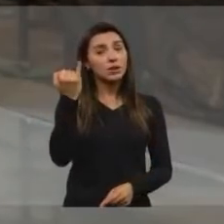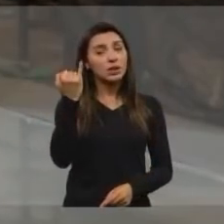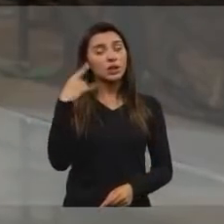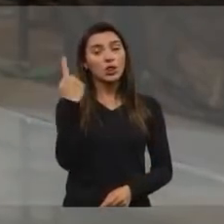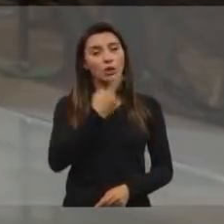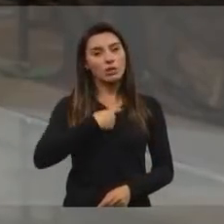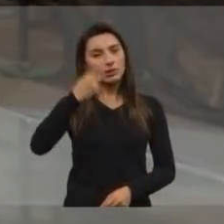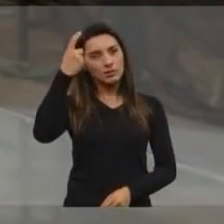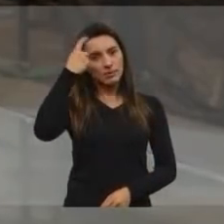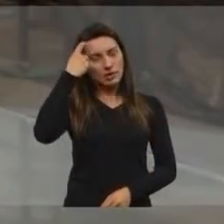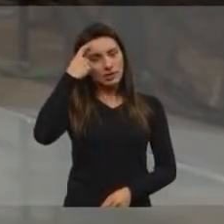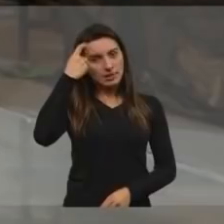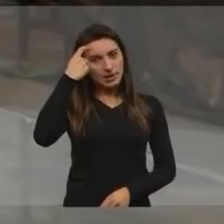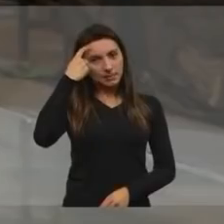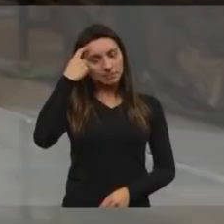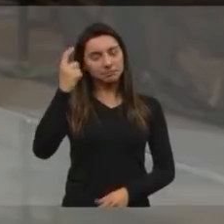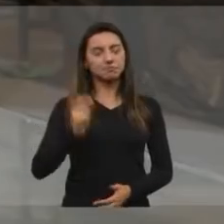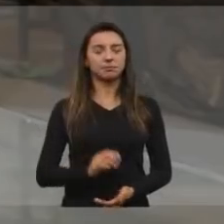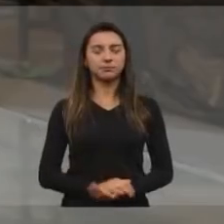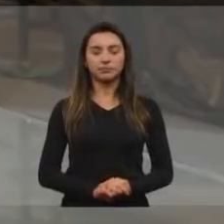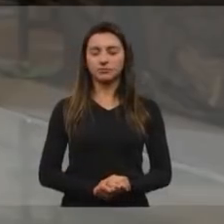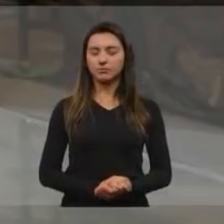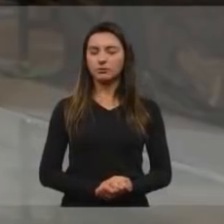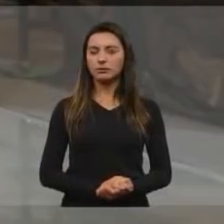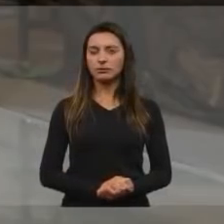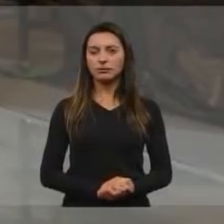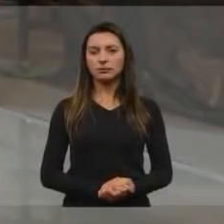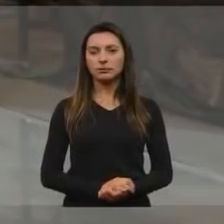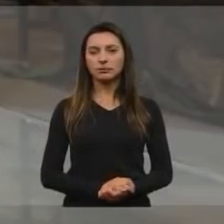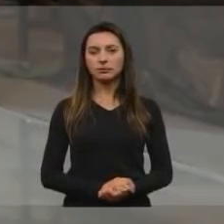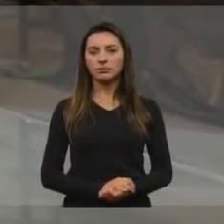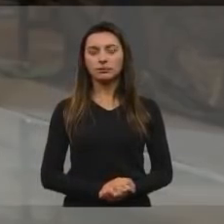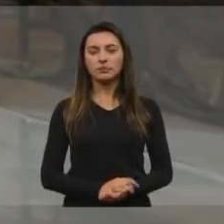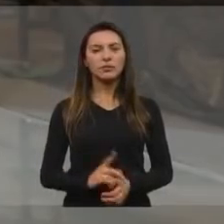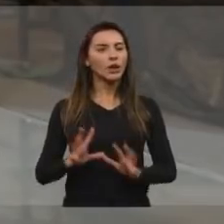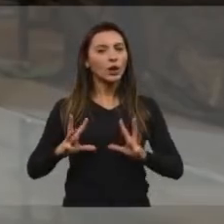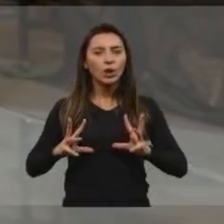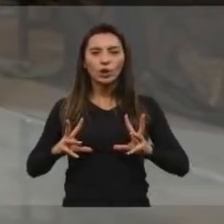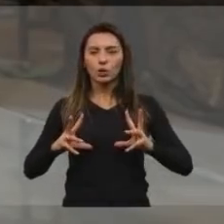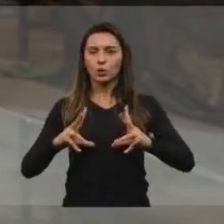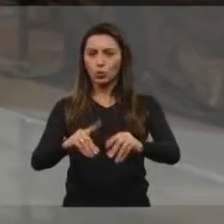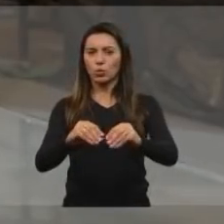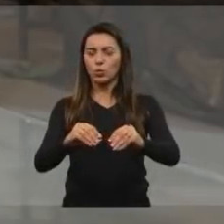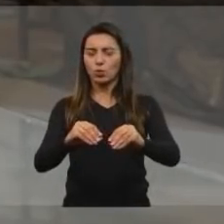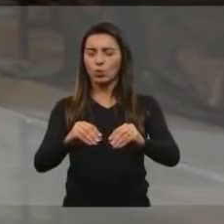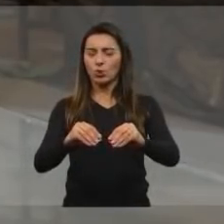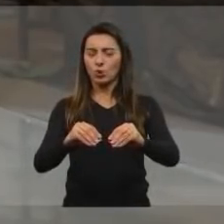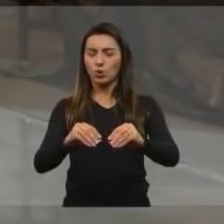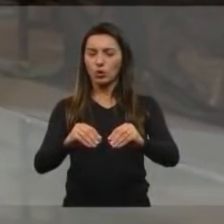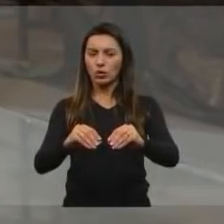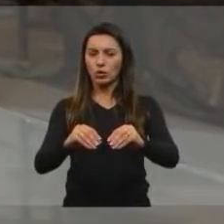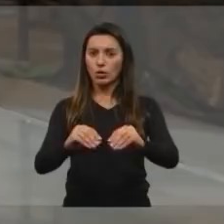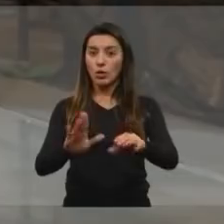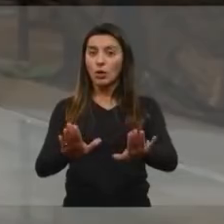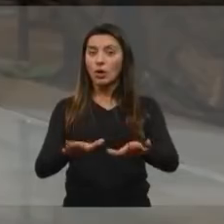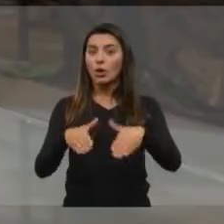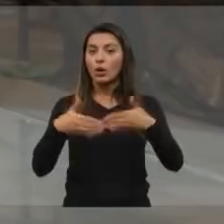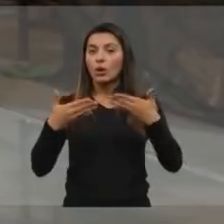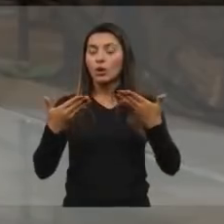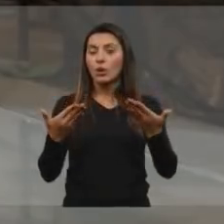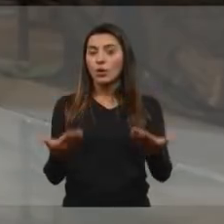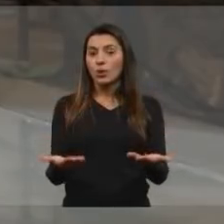não existe um denominador comum de todas essas situações qual